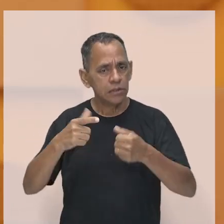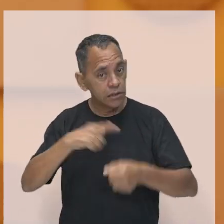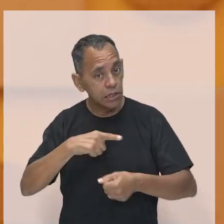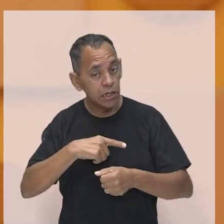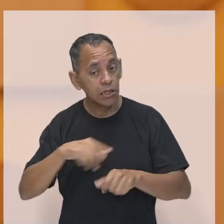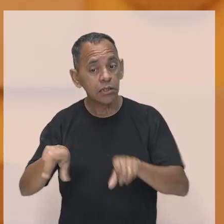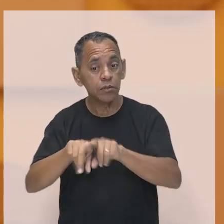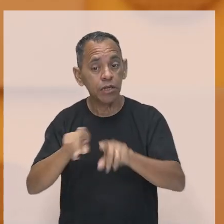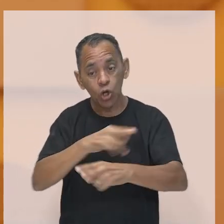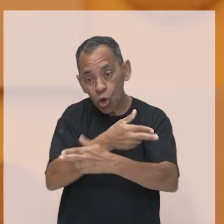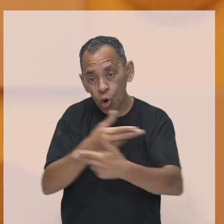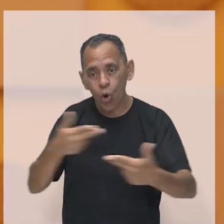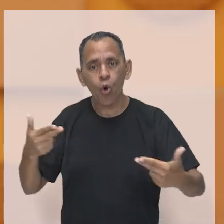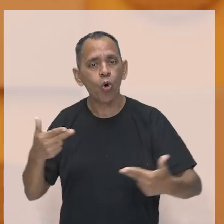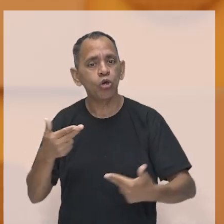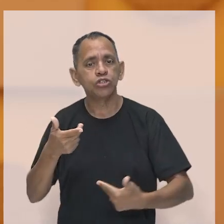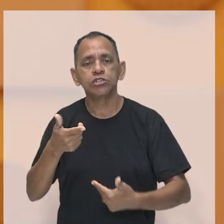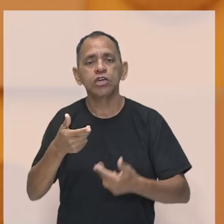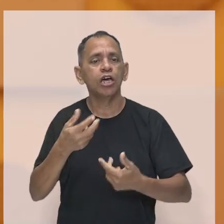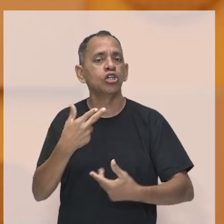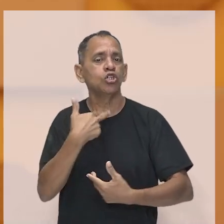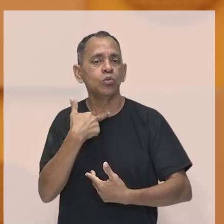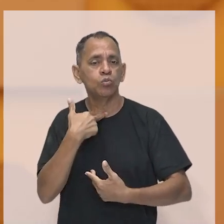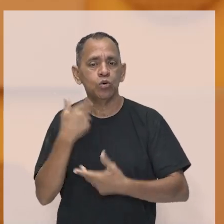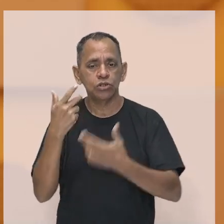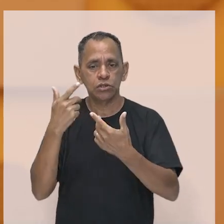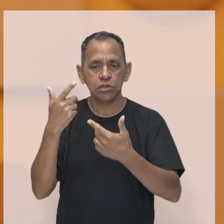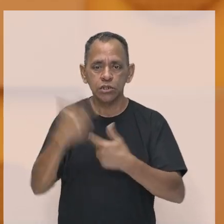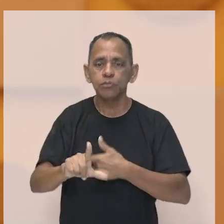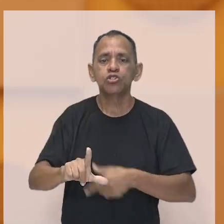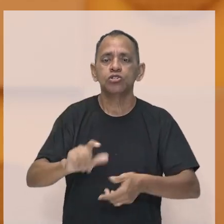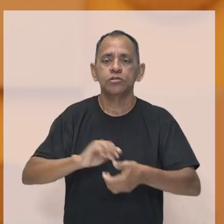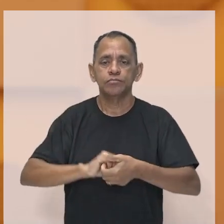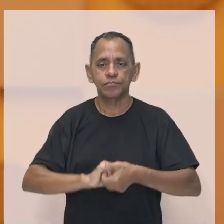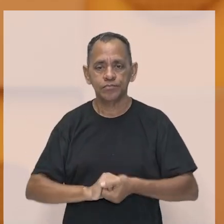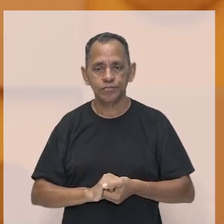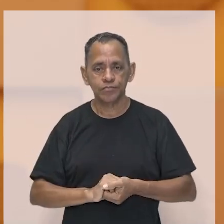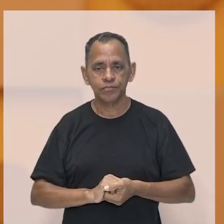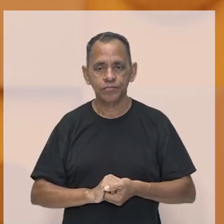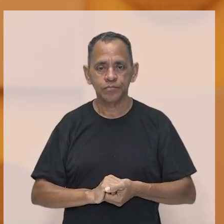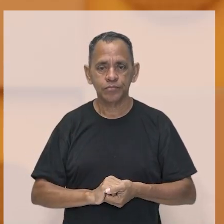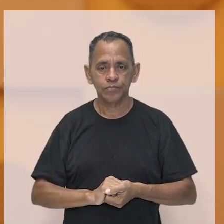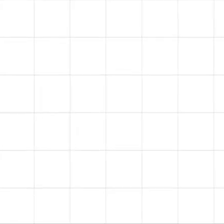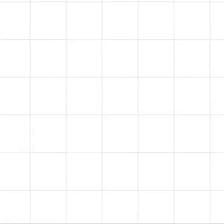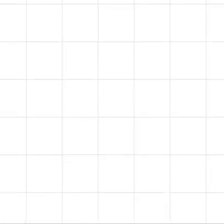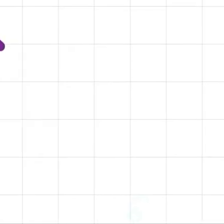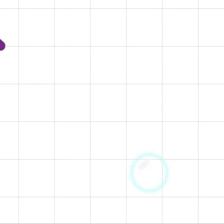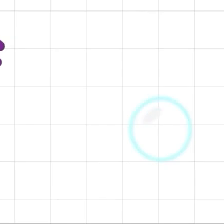devem ser justamente repetidas, certo? Então esta foi a nossa aula.